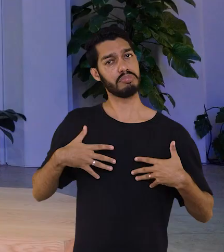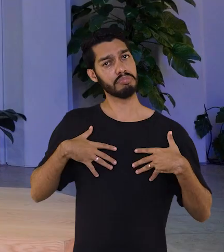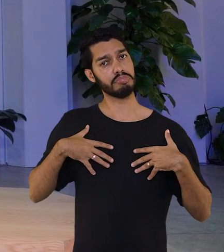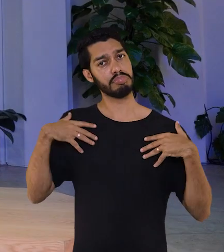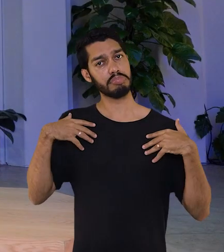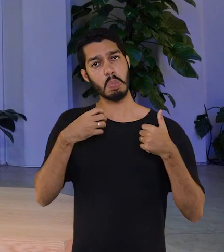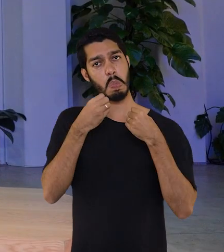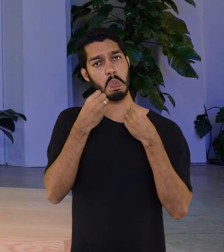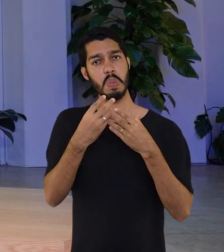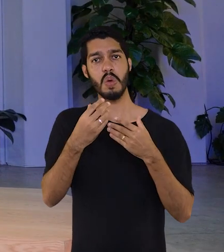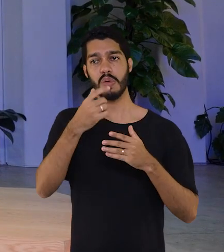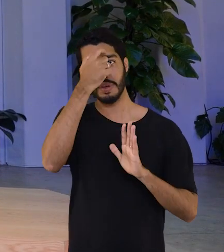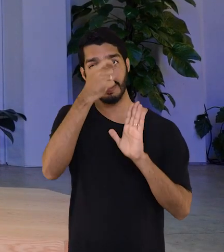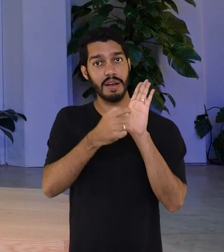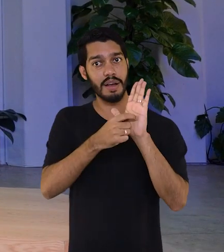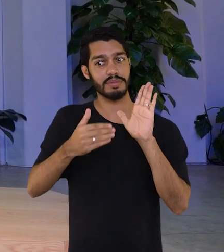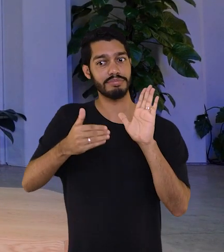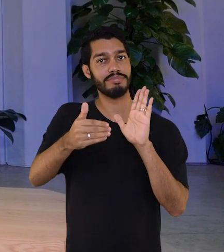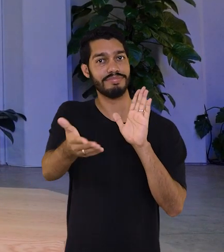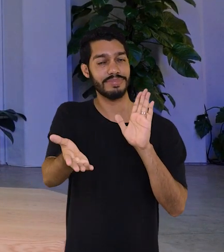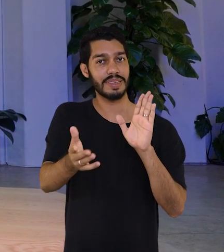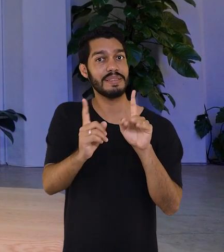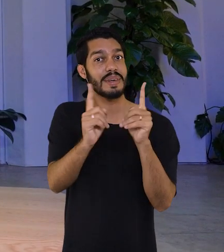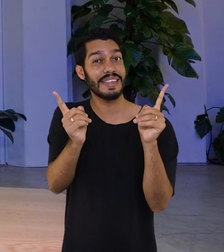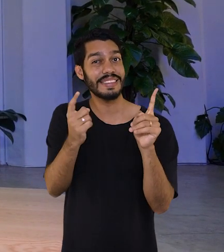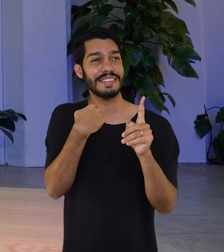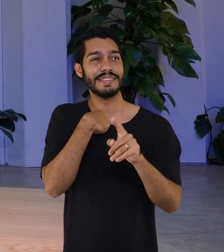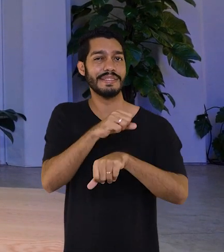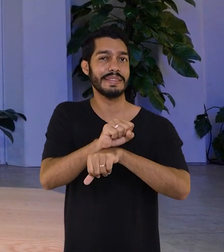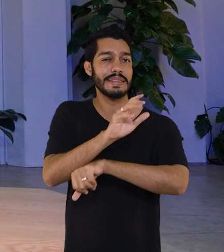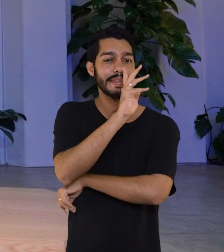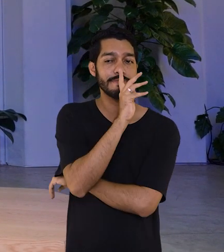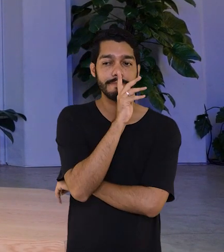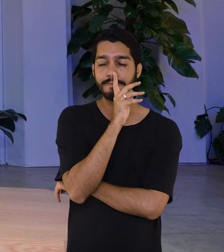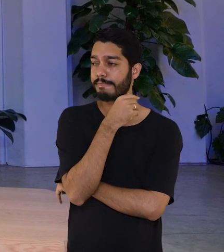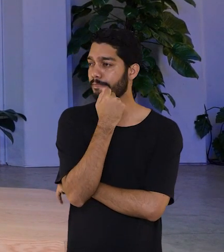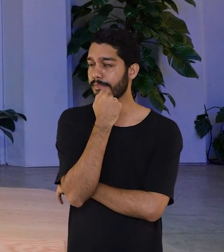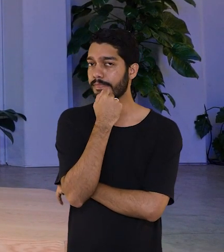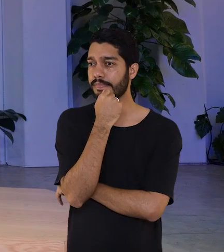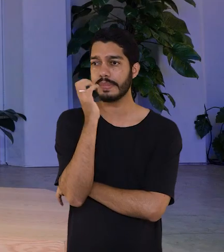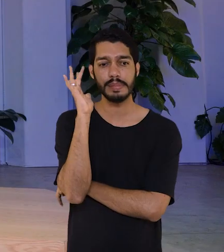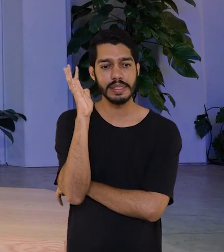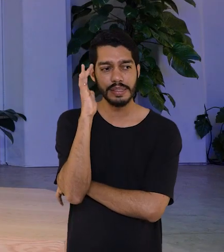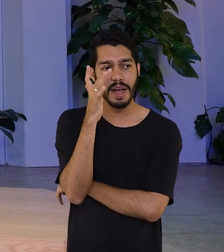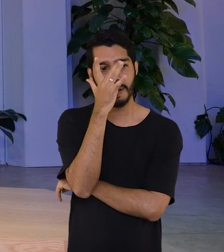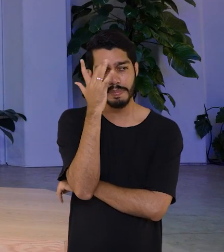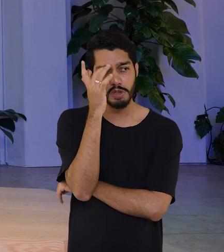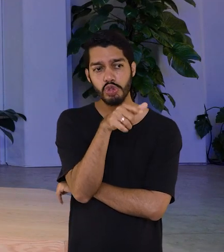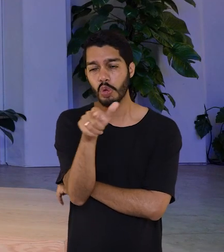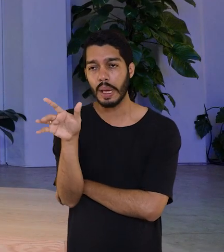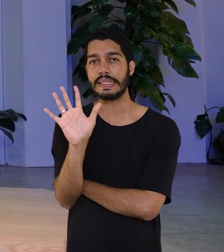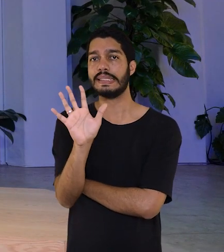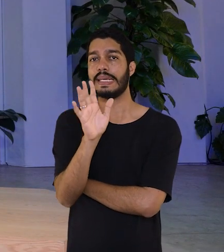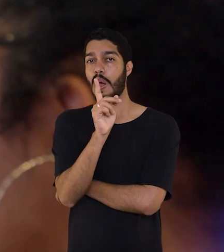de comunicação, fico muito animado com a evolução da IA e o que está por vir. Mas quando eu paro para pensar como pessoa, tirando